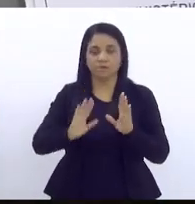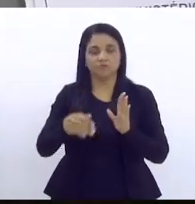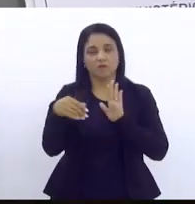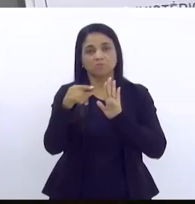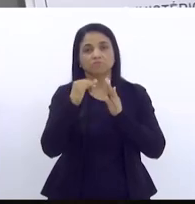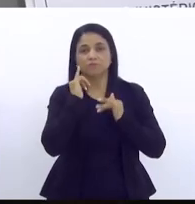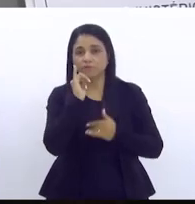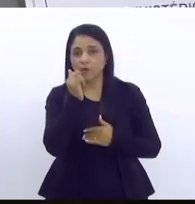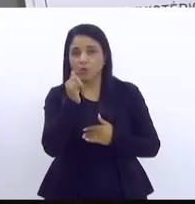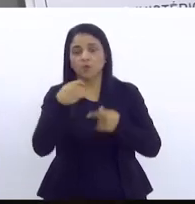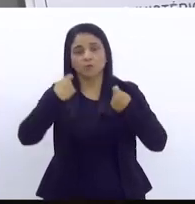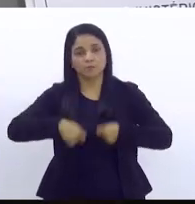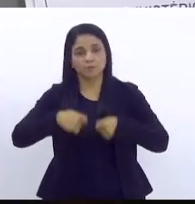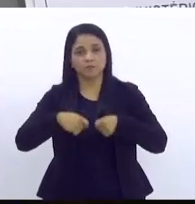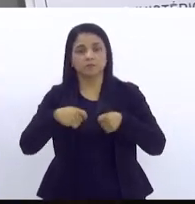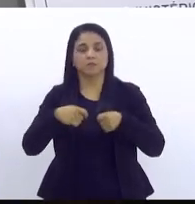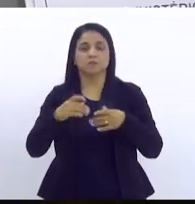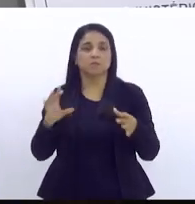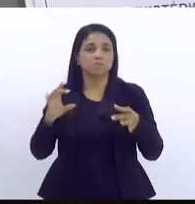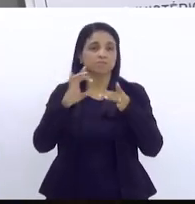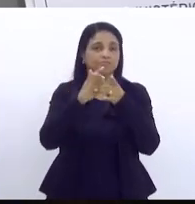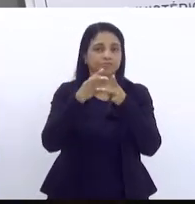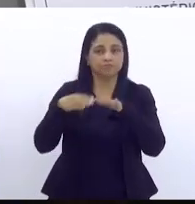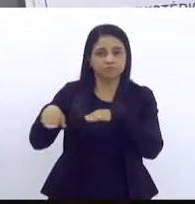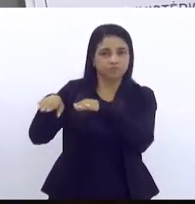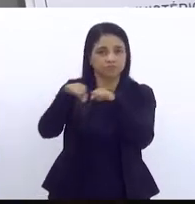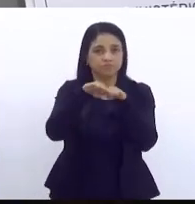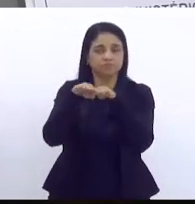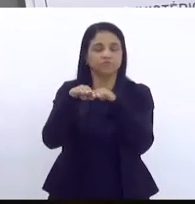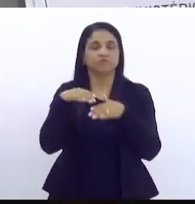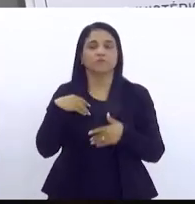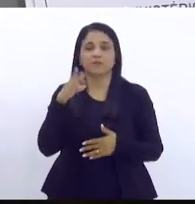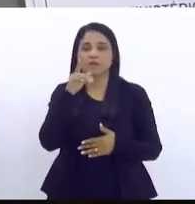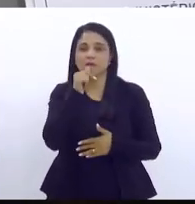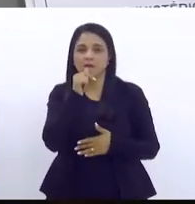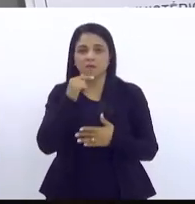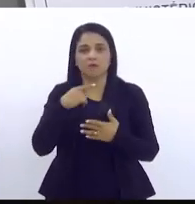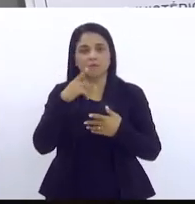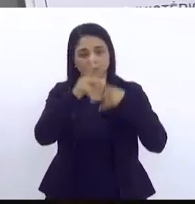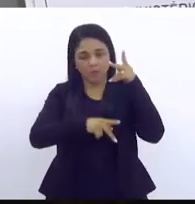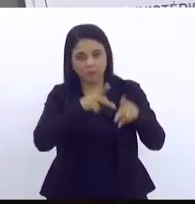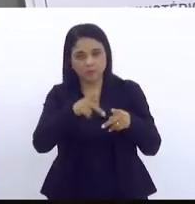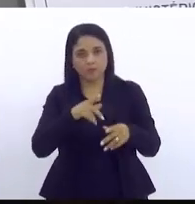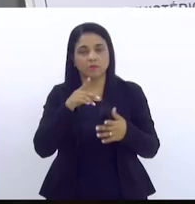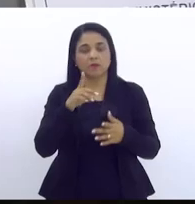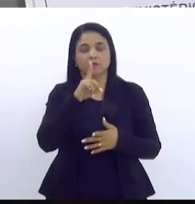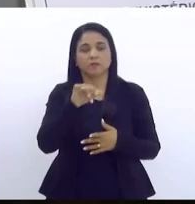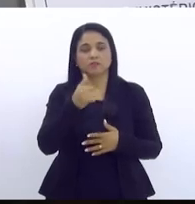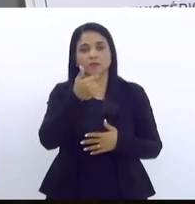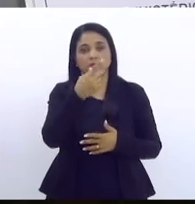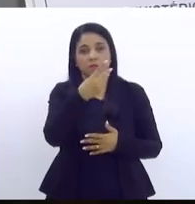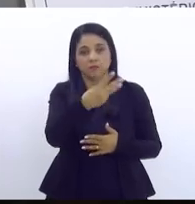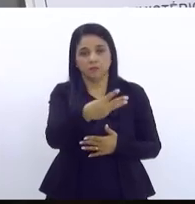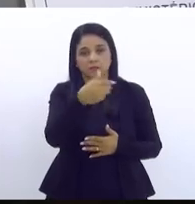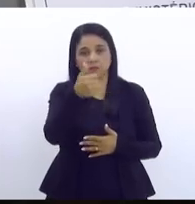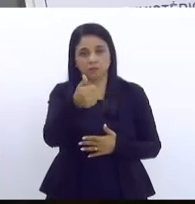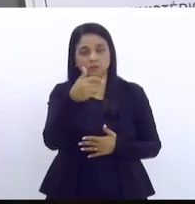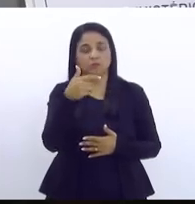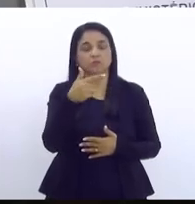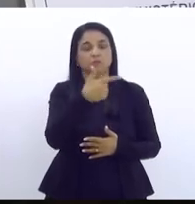a necessidade de um universalização do serviço de abastecimento de água potável paraa população até 31 de Dezembro de 2033 para